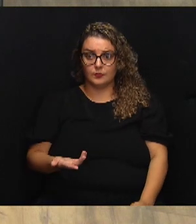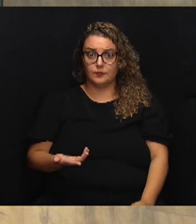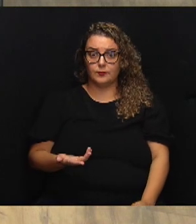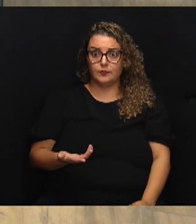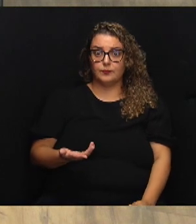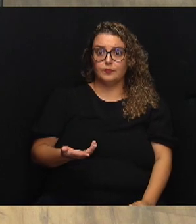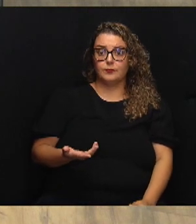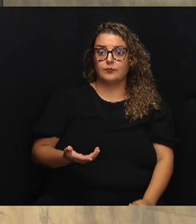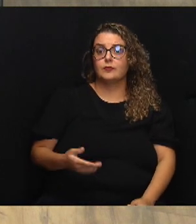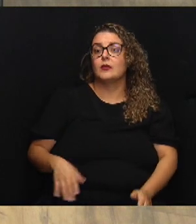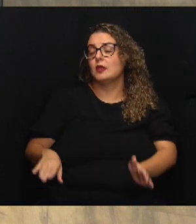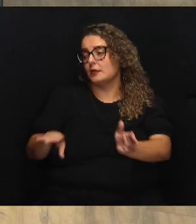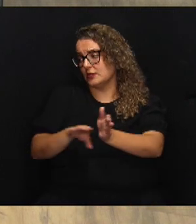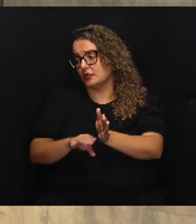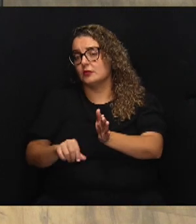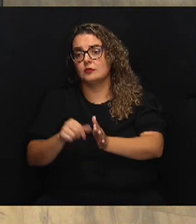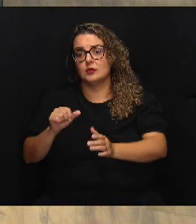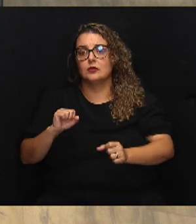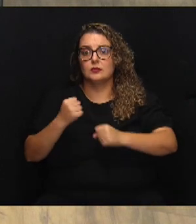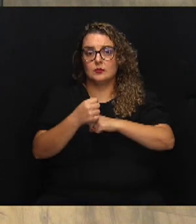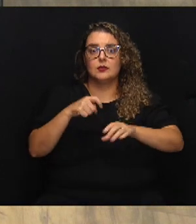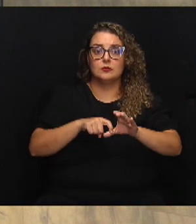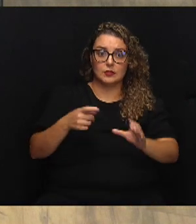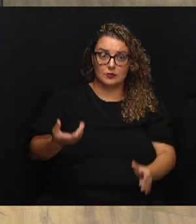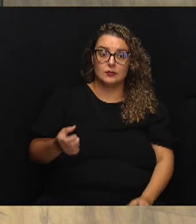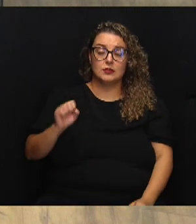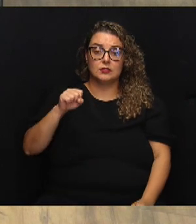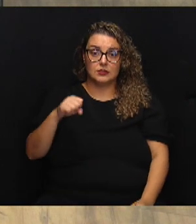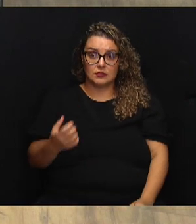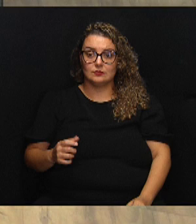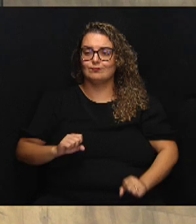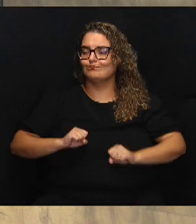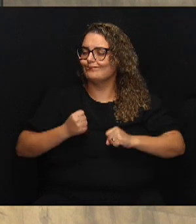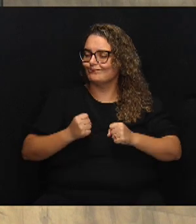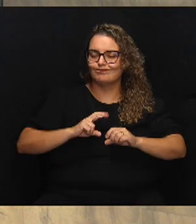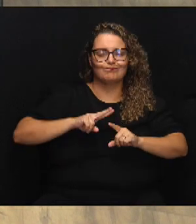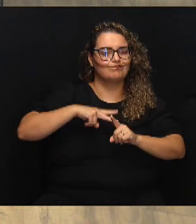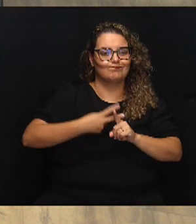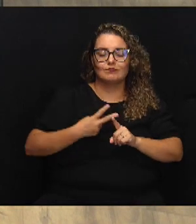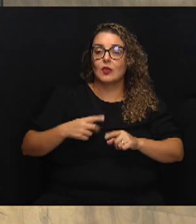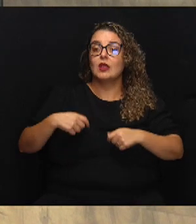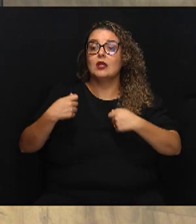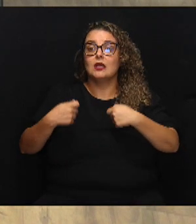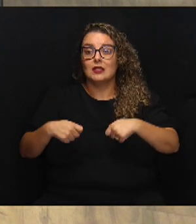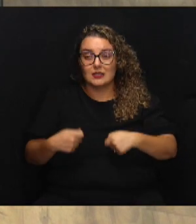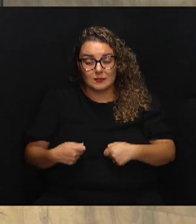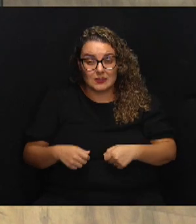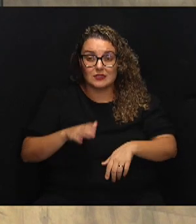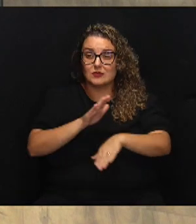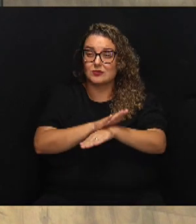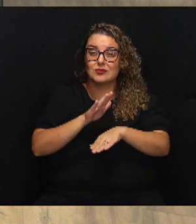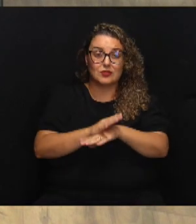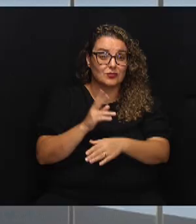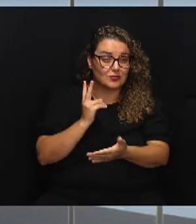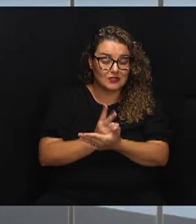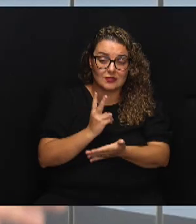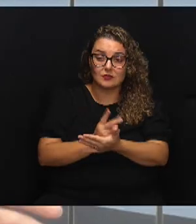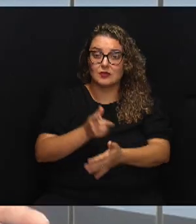à polícia, né? Chega primeiro às protetoras, e assim, elas se desdobram, elas passam necessidade às ONGs para